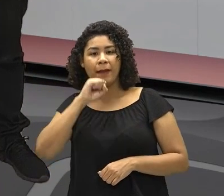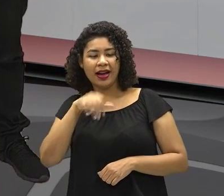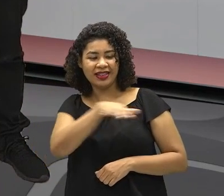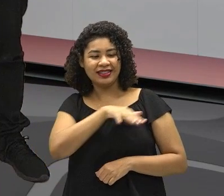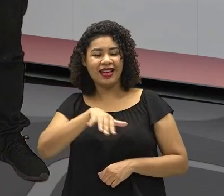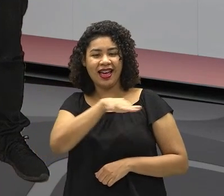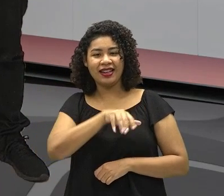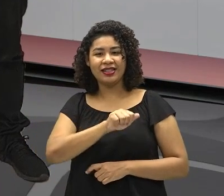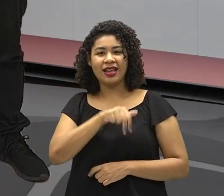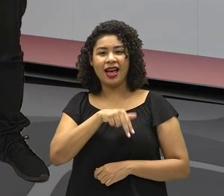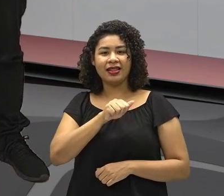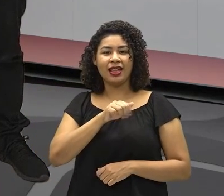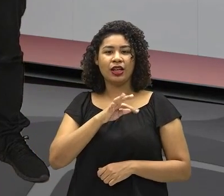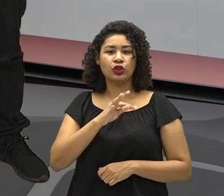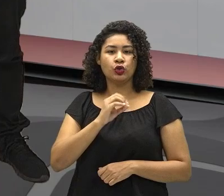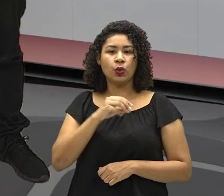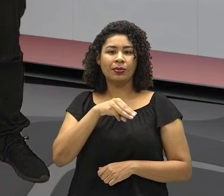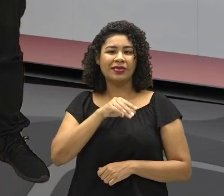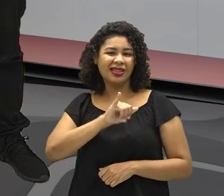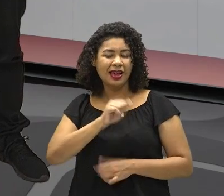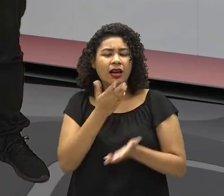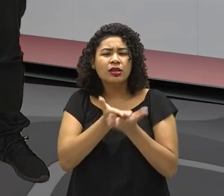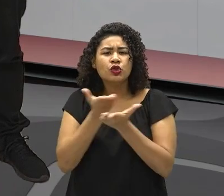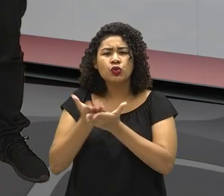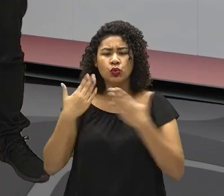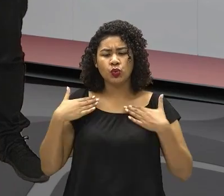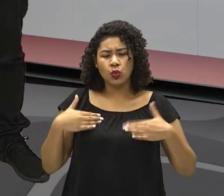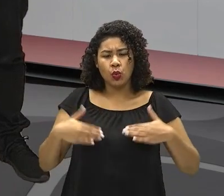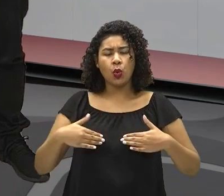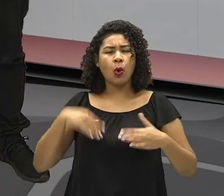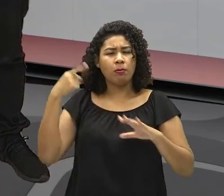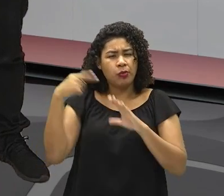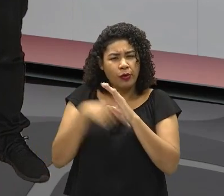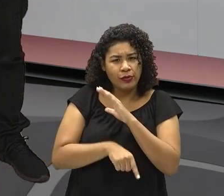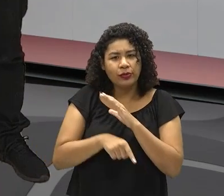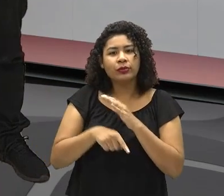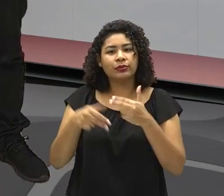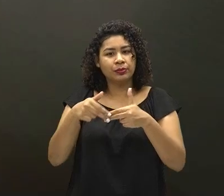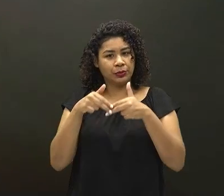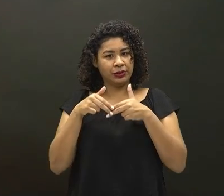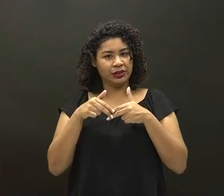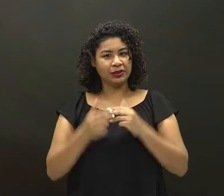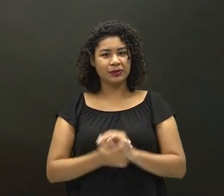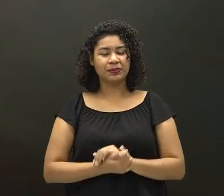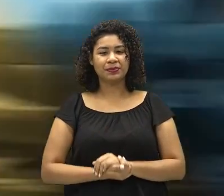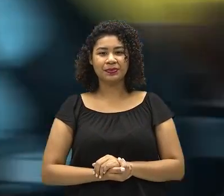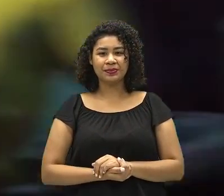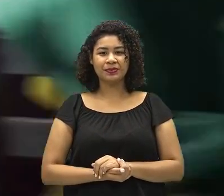um dos precursores dos estudos do corpo humano aí, nesse nível já interno mesmo.